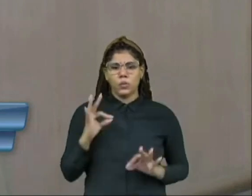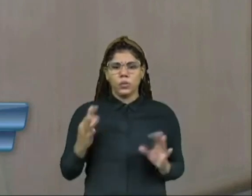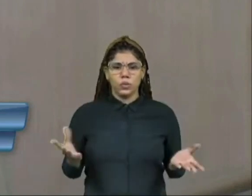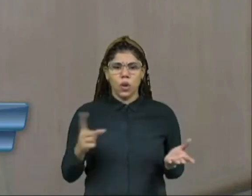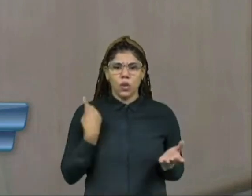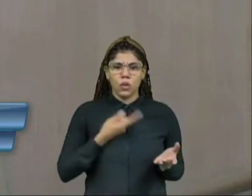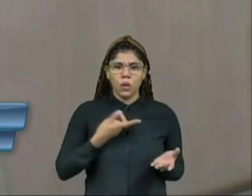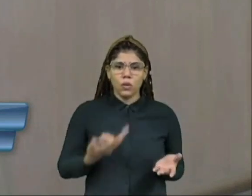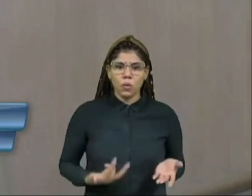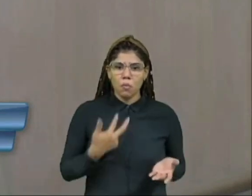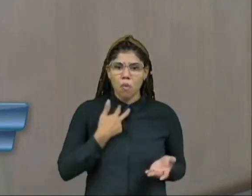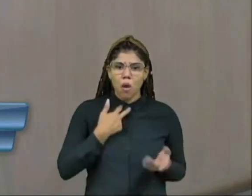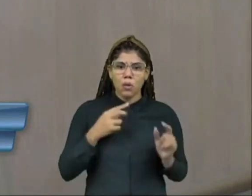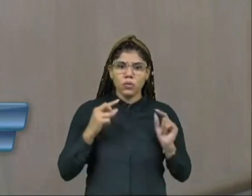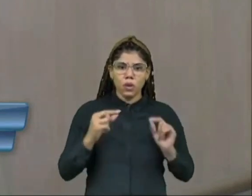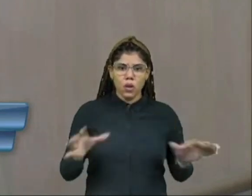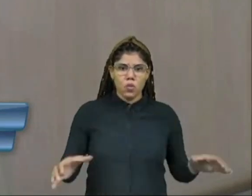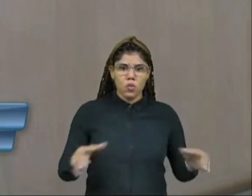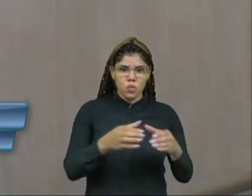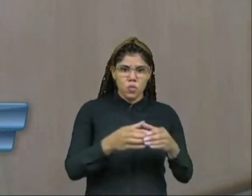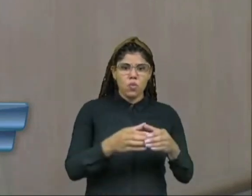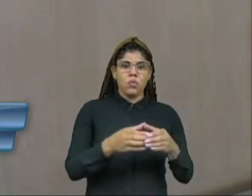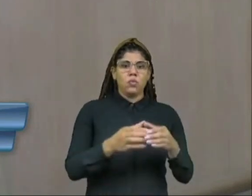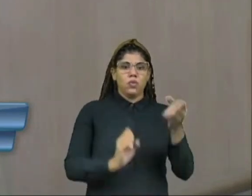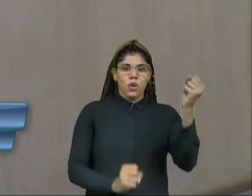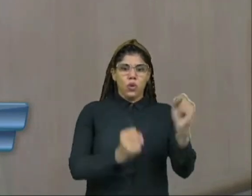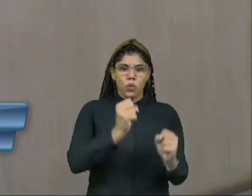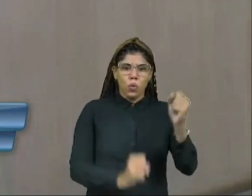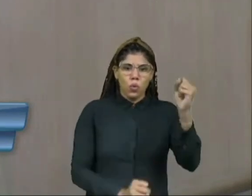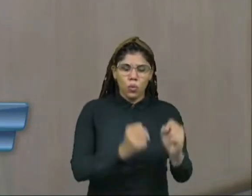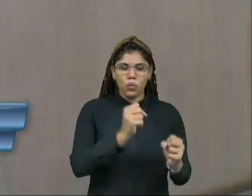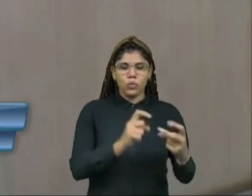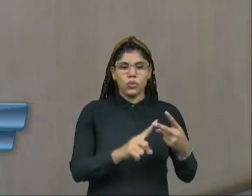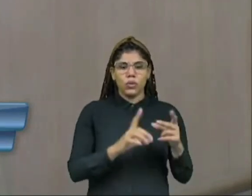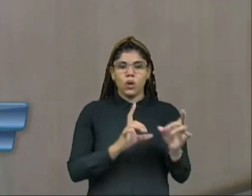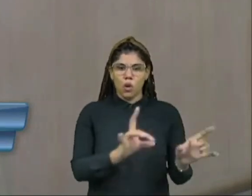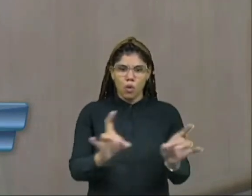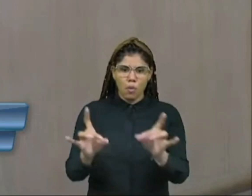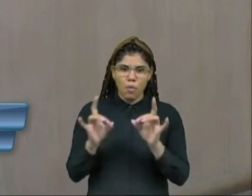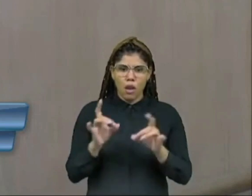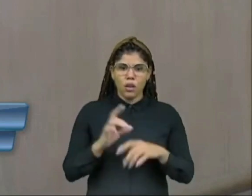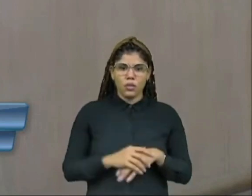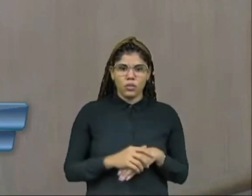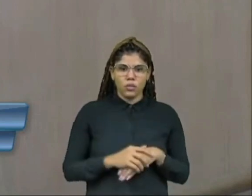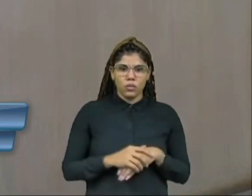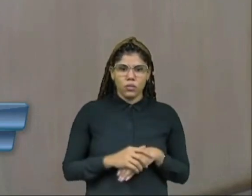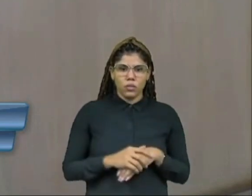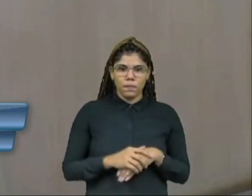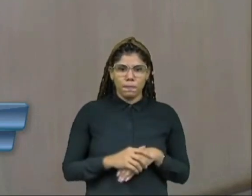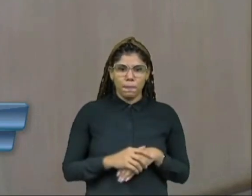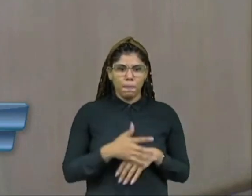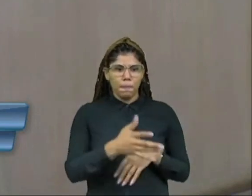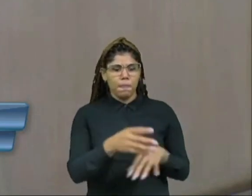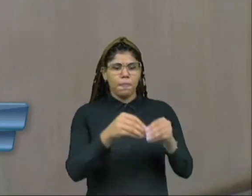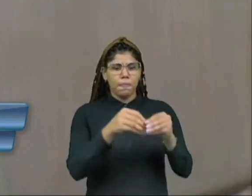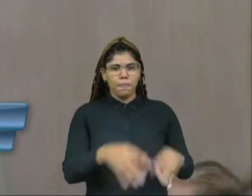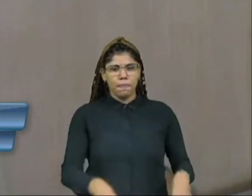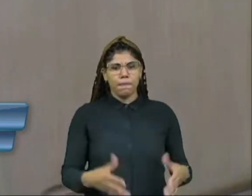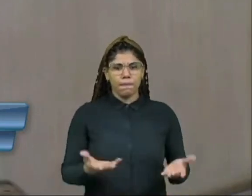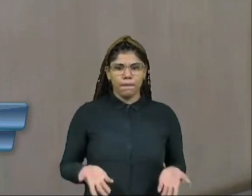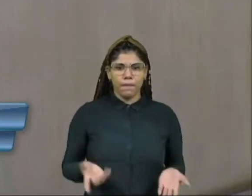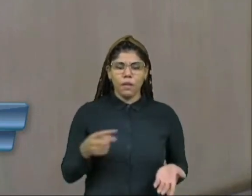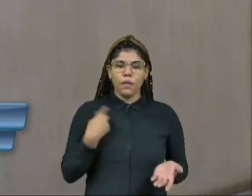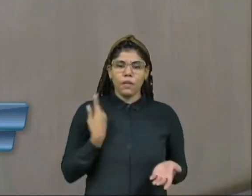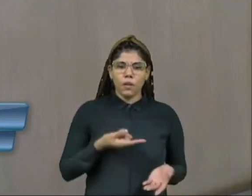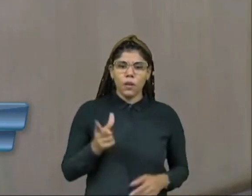podemos pegar o setor produtivo, da indústria, do comércio e jogar tudo isso na lama. Nós tivemos